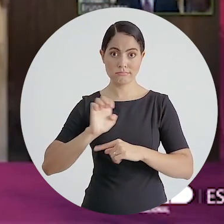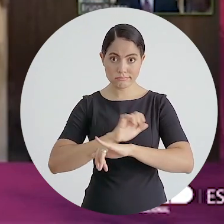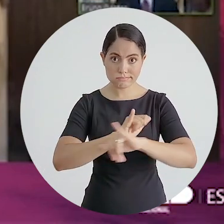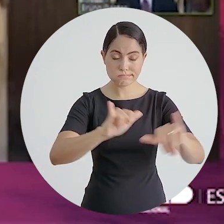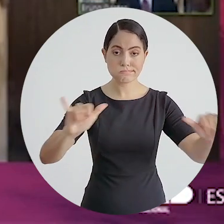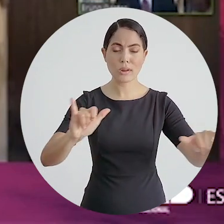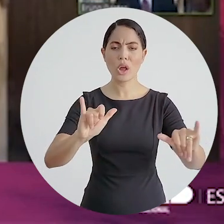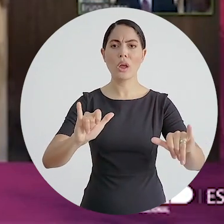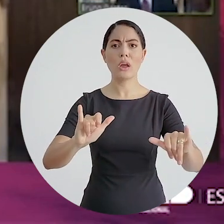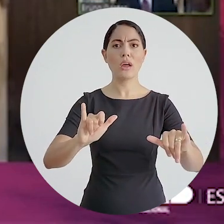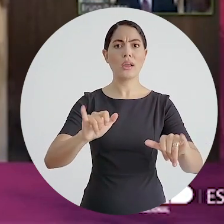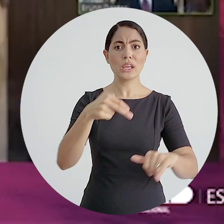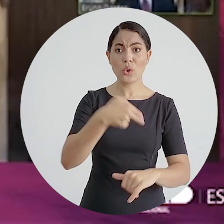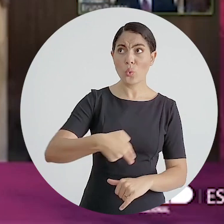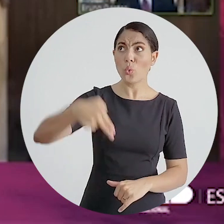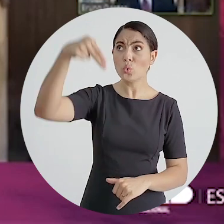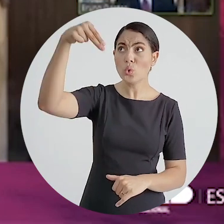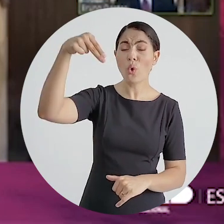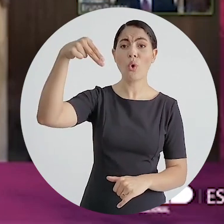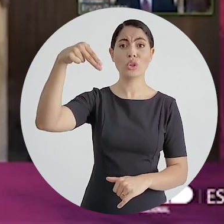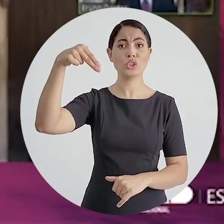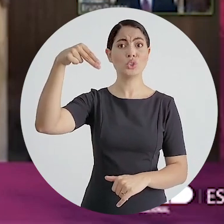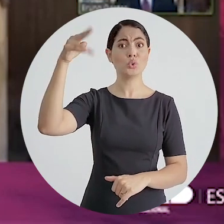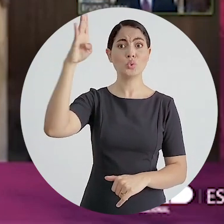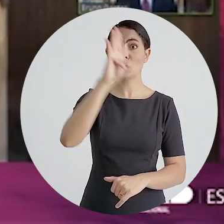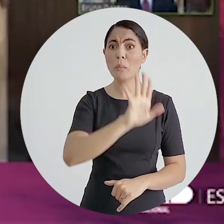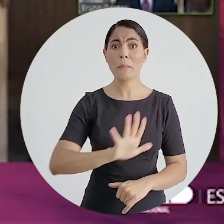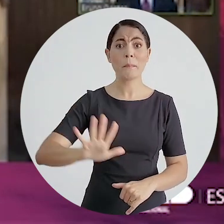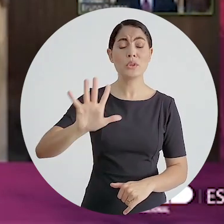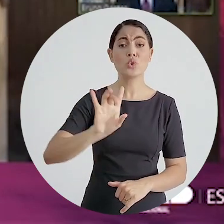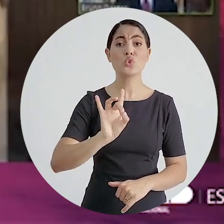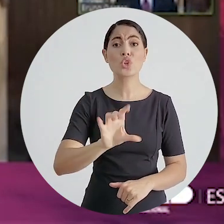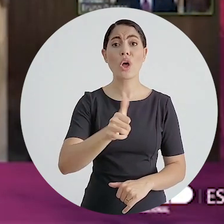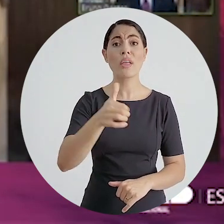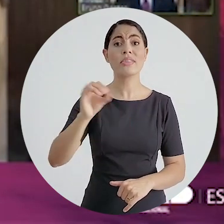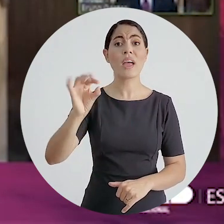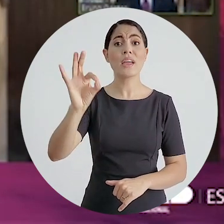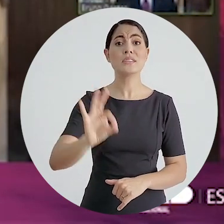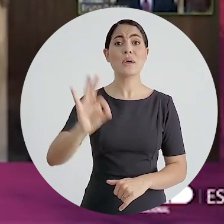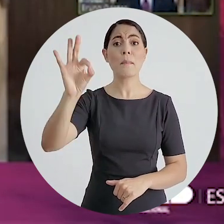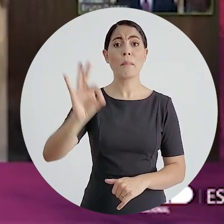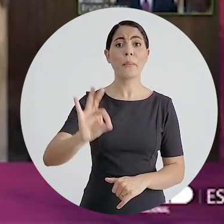divulga, mostrando que a região norte do país